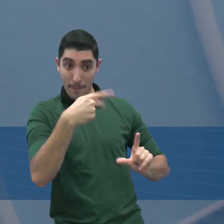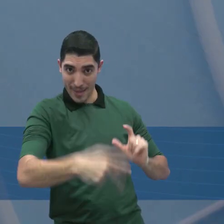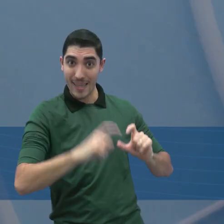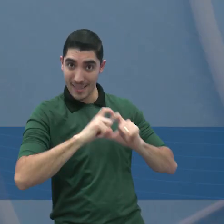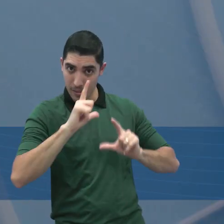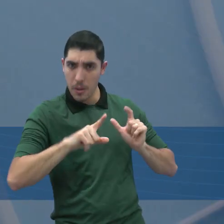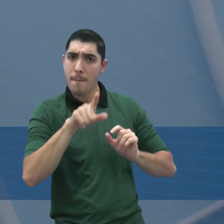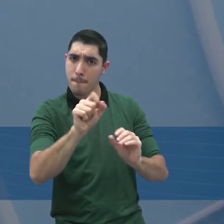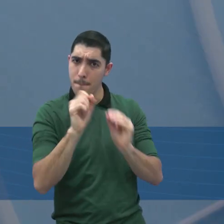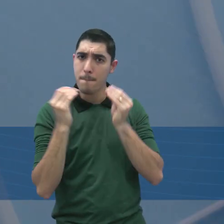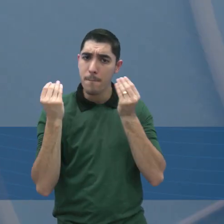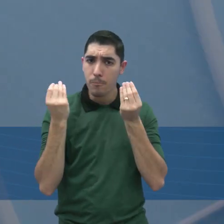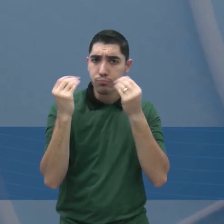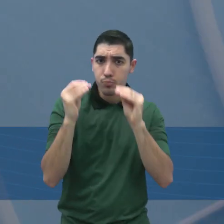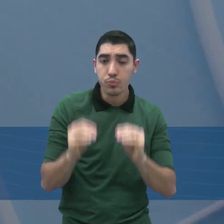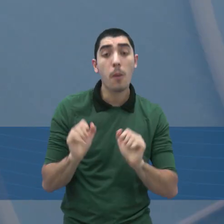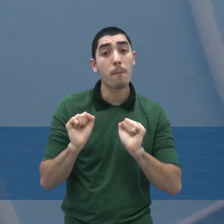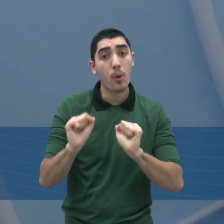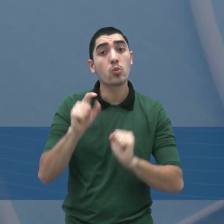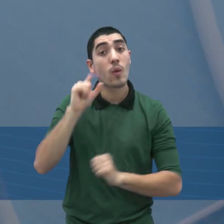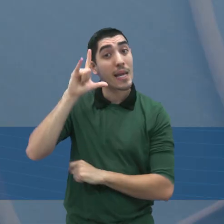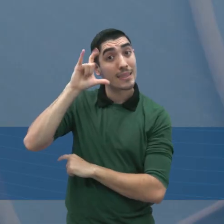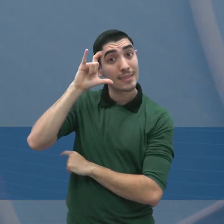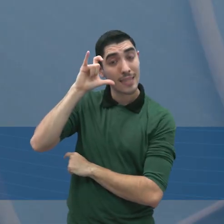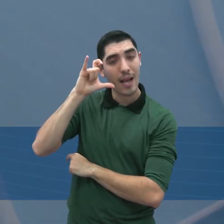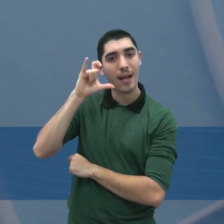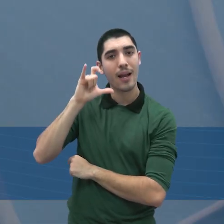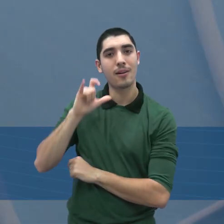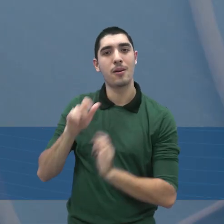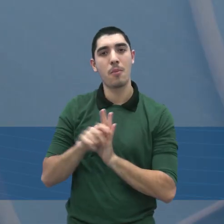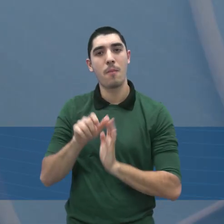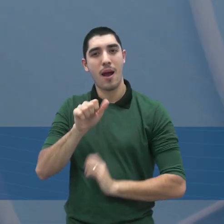variada, vocês podem acessar o nosso Instagram, que é o